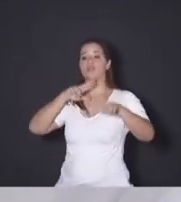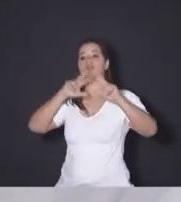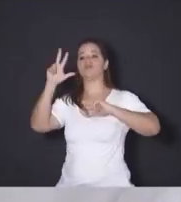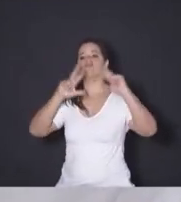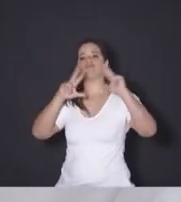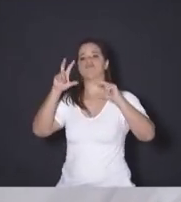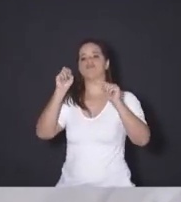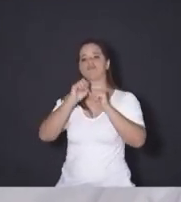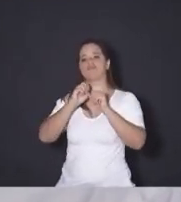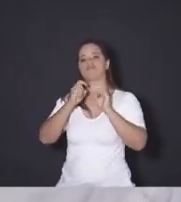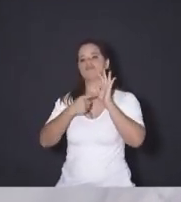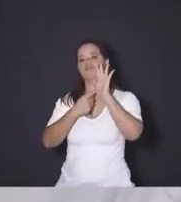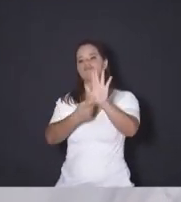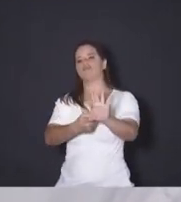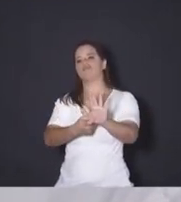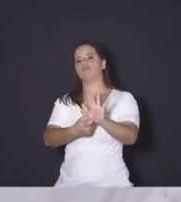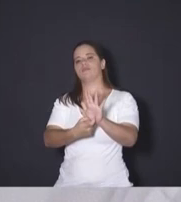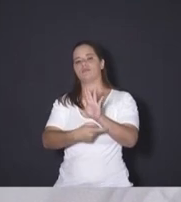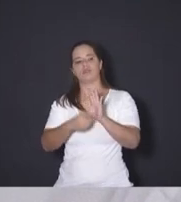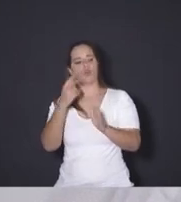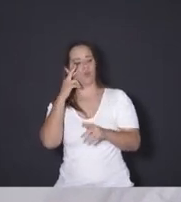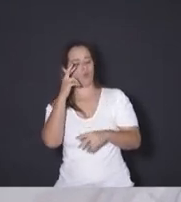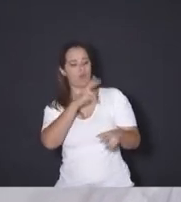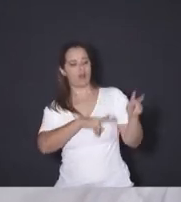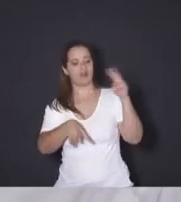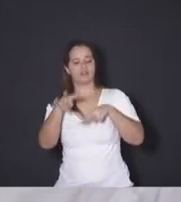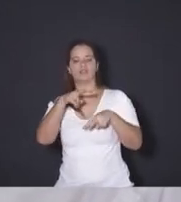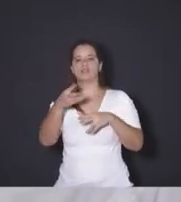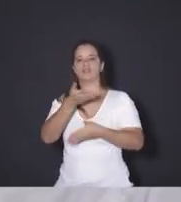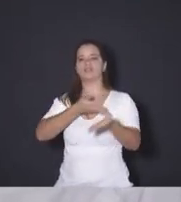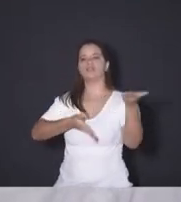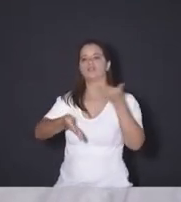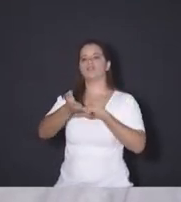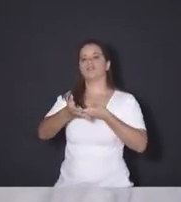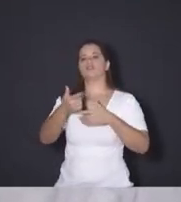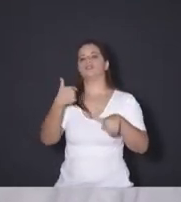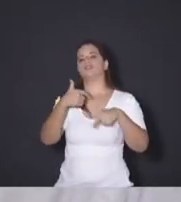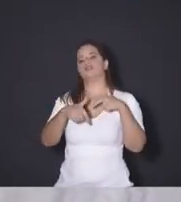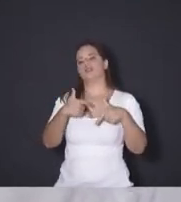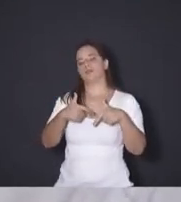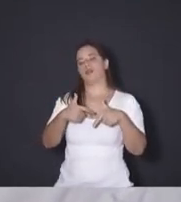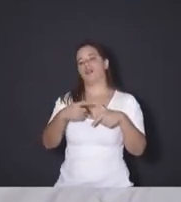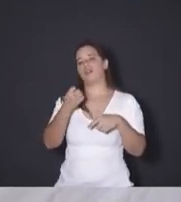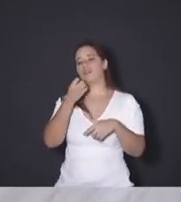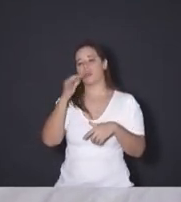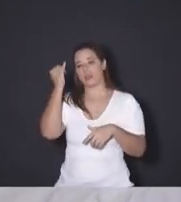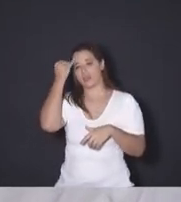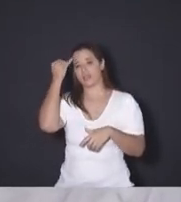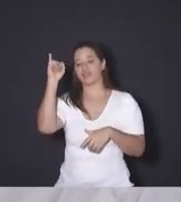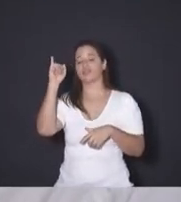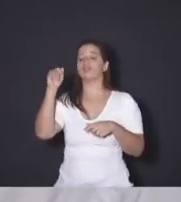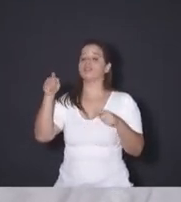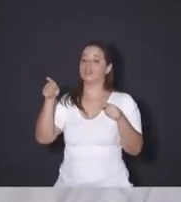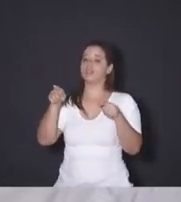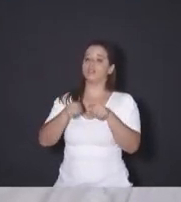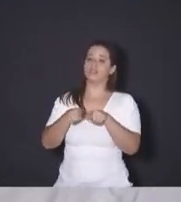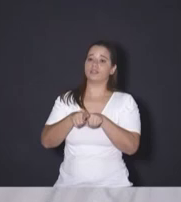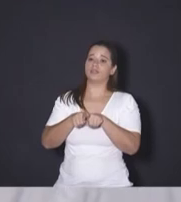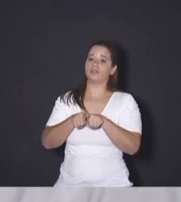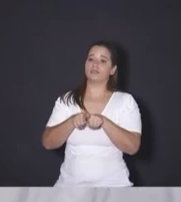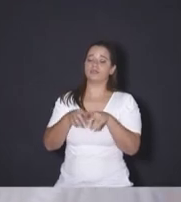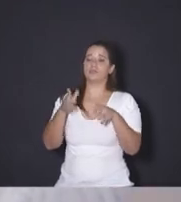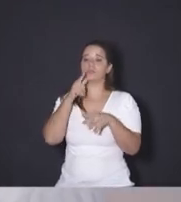publicação com o olhar deles com relação ao nosso trabalho então é idéia também é de